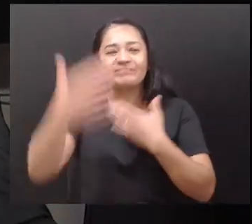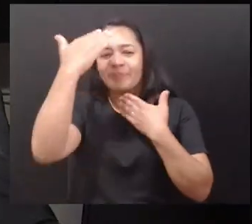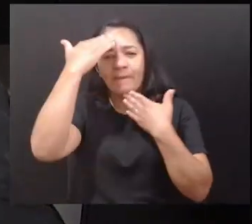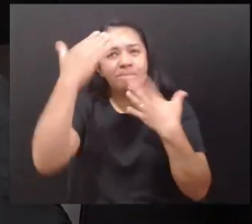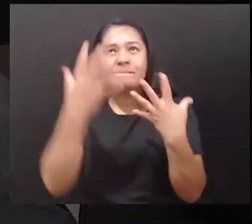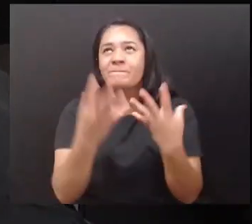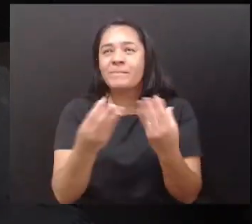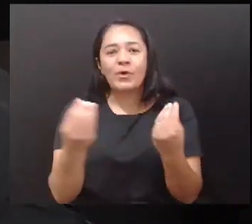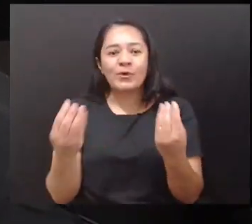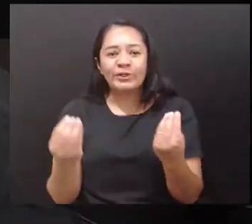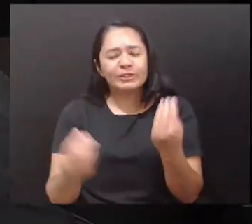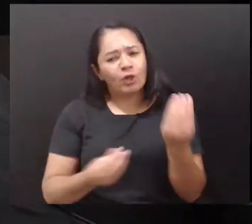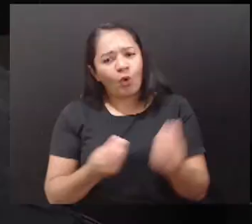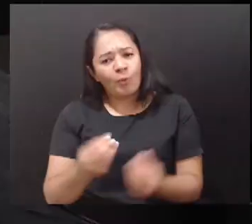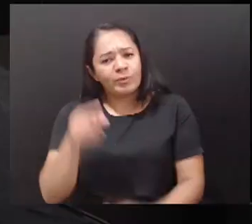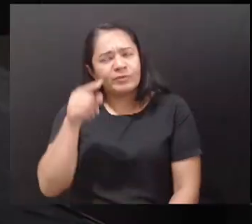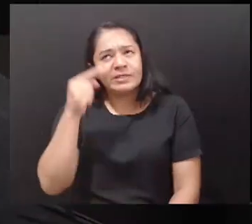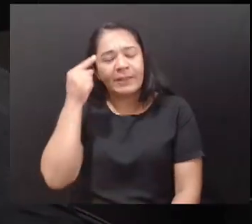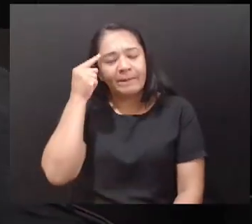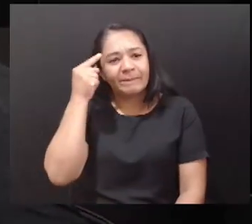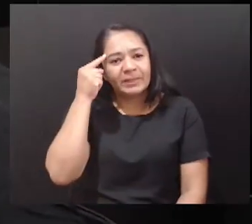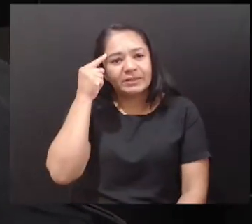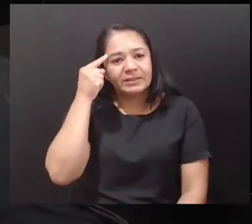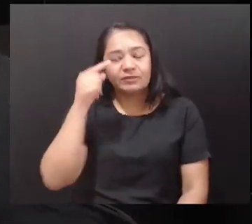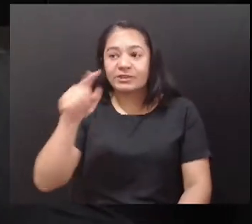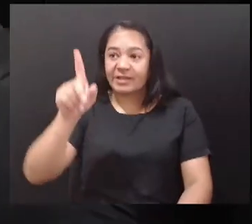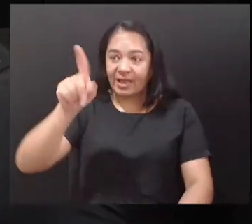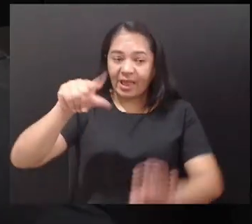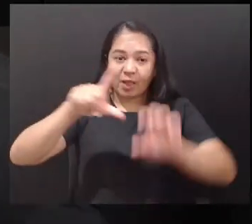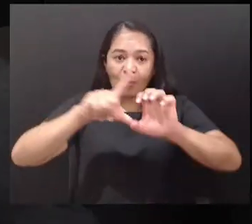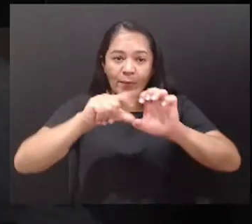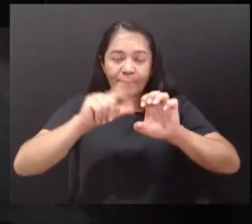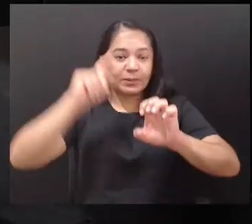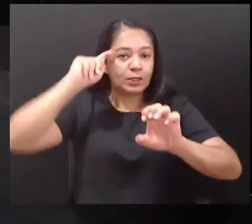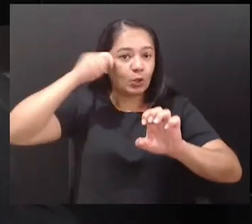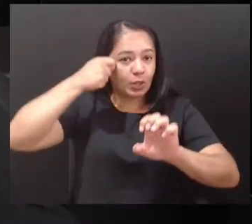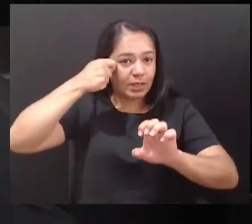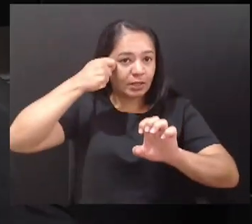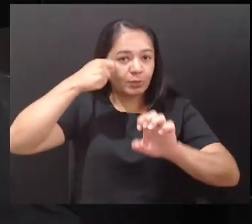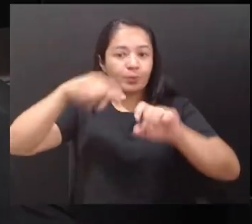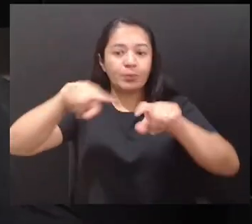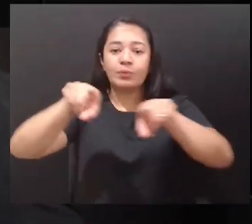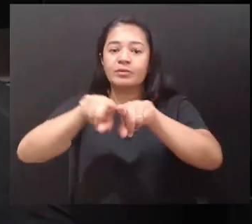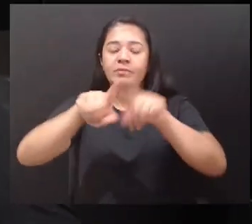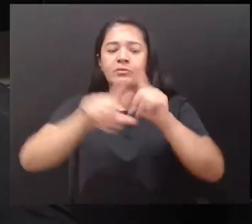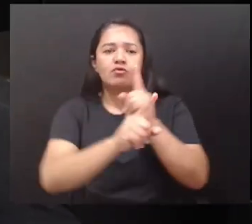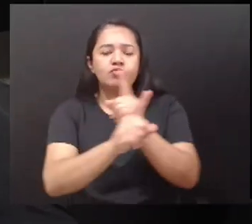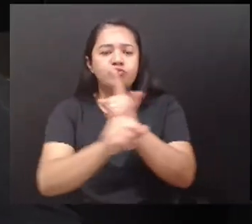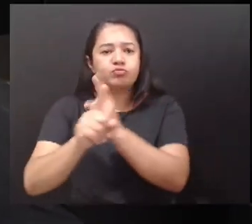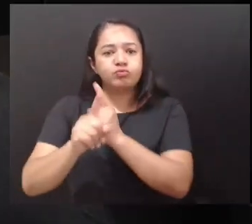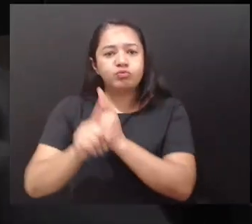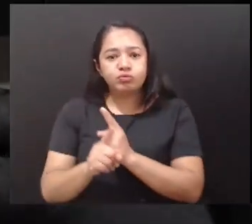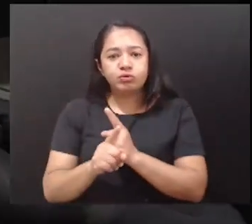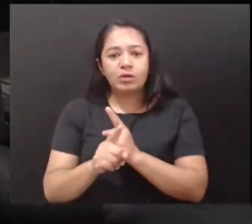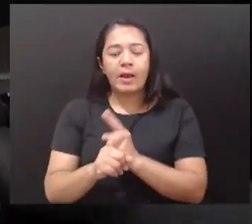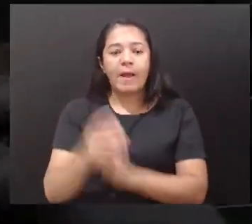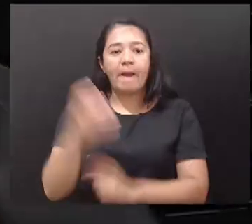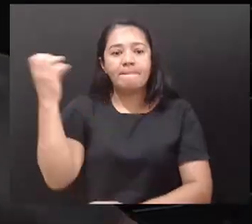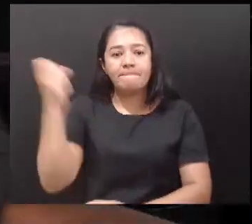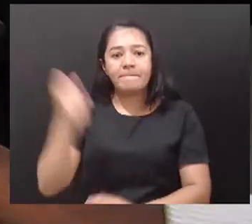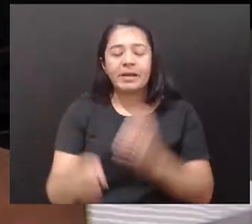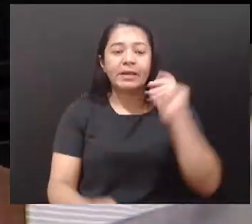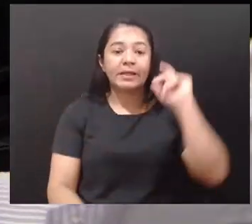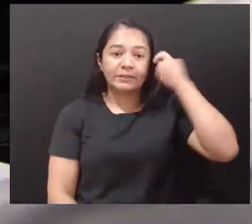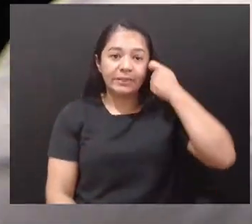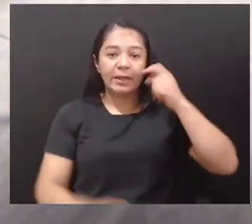você pensar que você é um empreendedor negro, que também atende as pessoas brancas e negras, mas que tem o cabelo